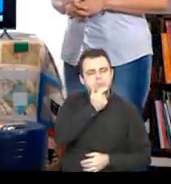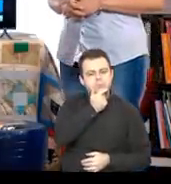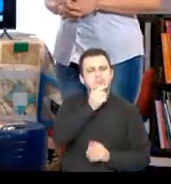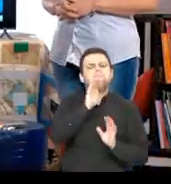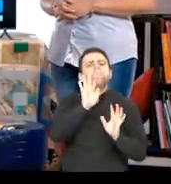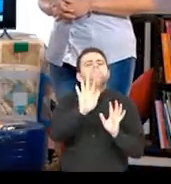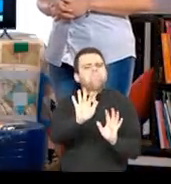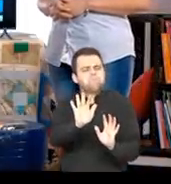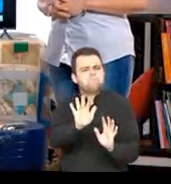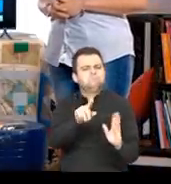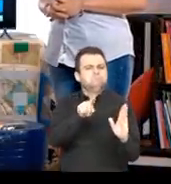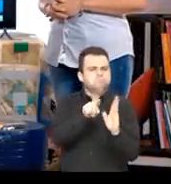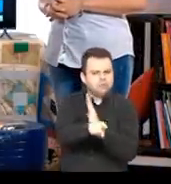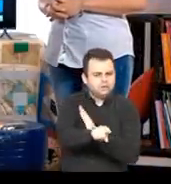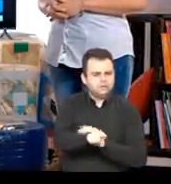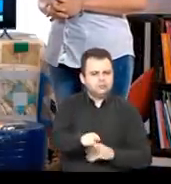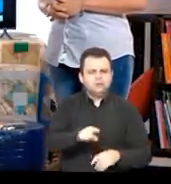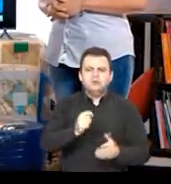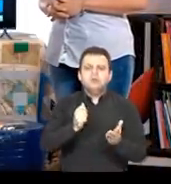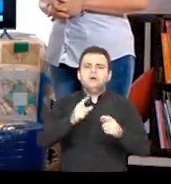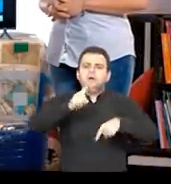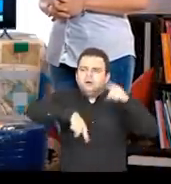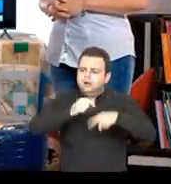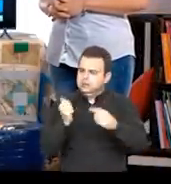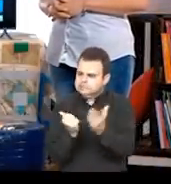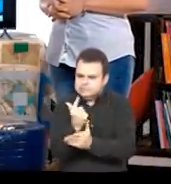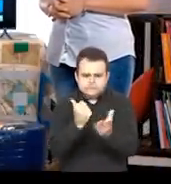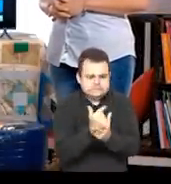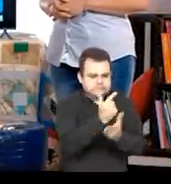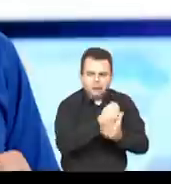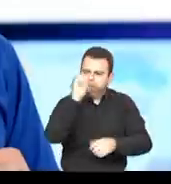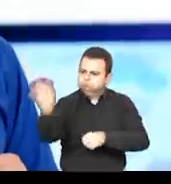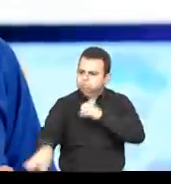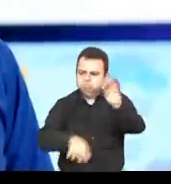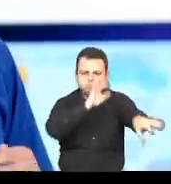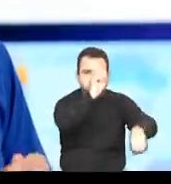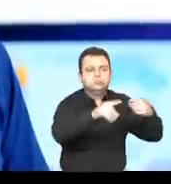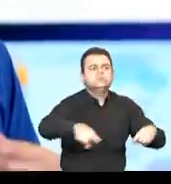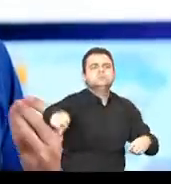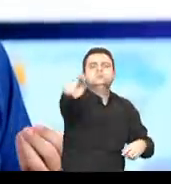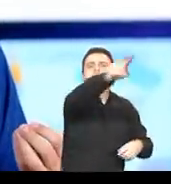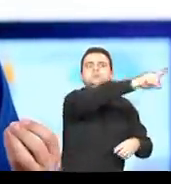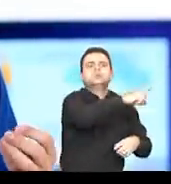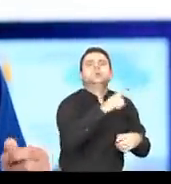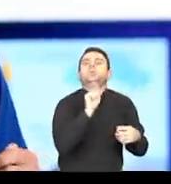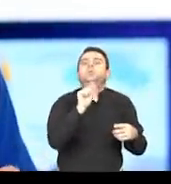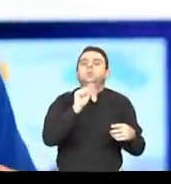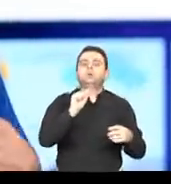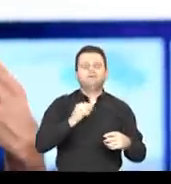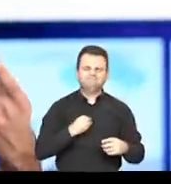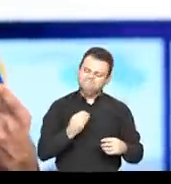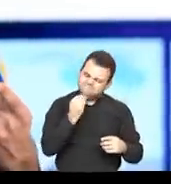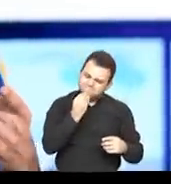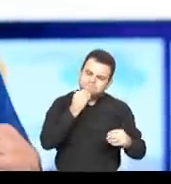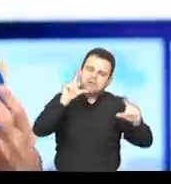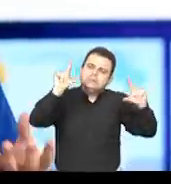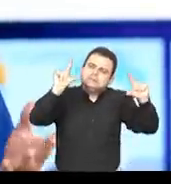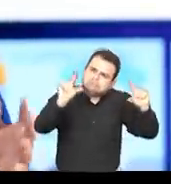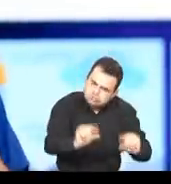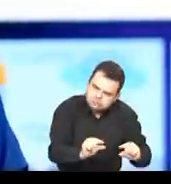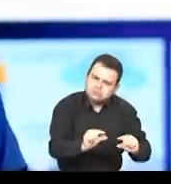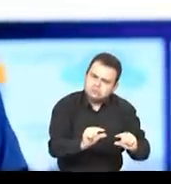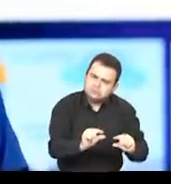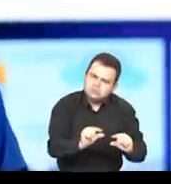que será que esse consumo acaba provocando no meio ambiente? Será que tem como a gente diminuir ou até mudar